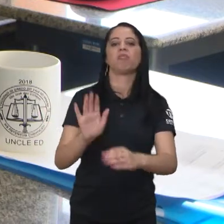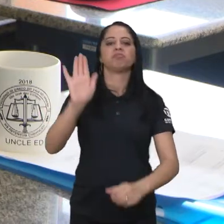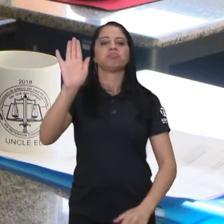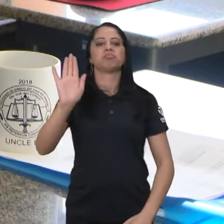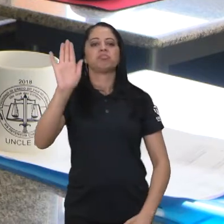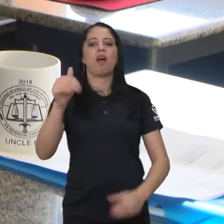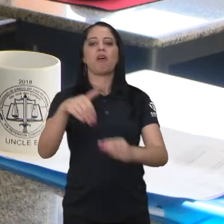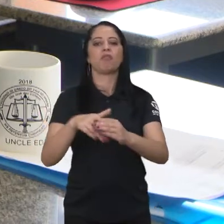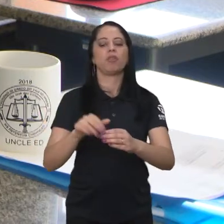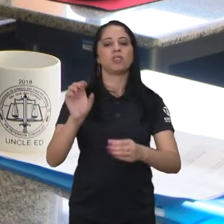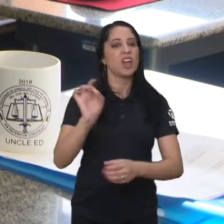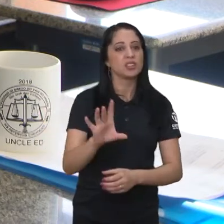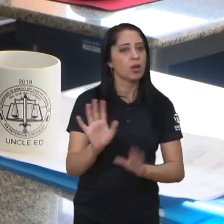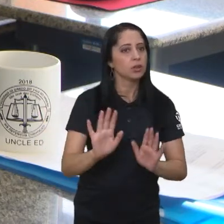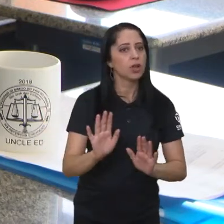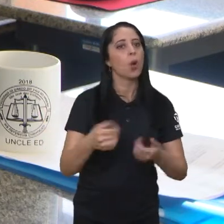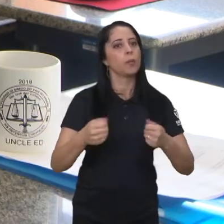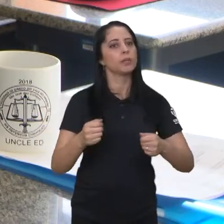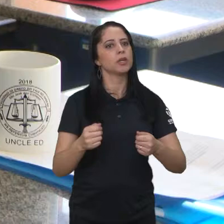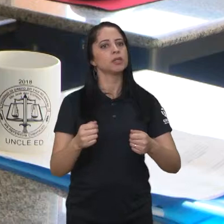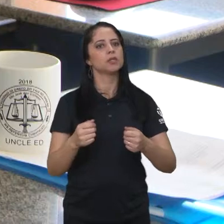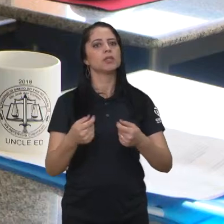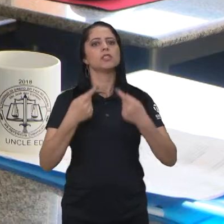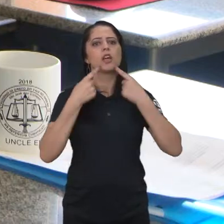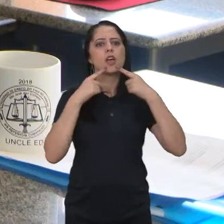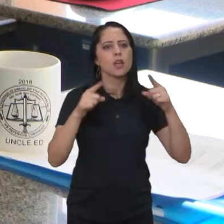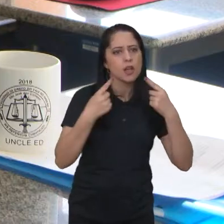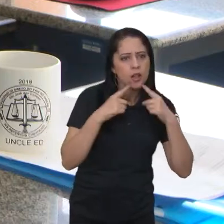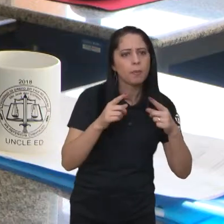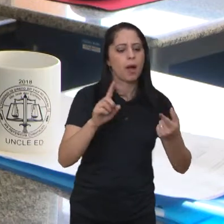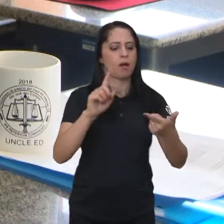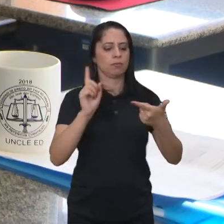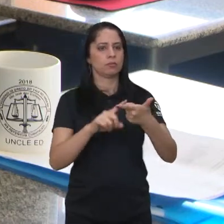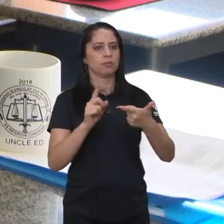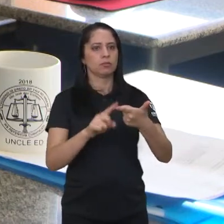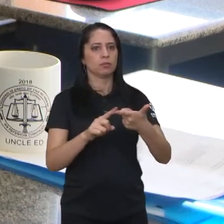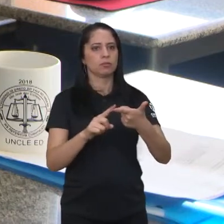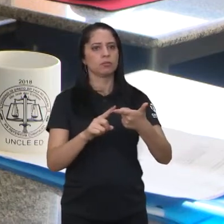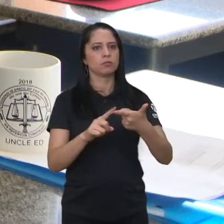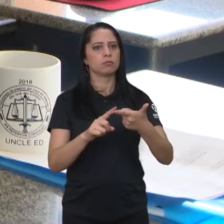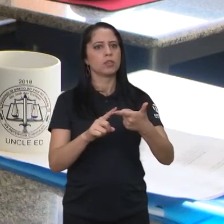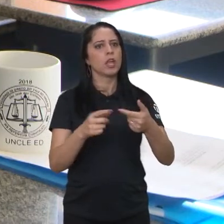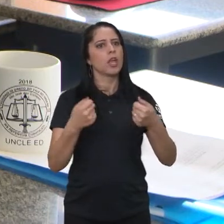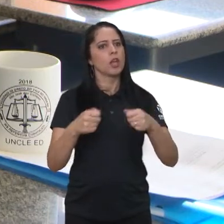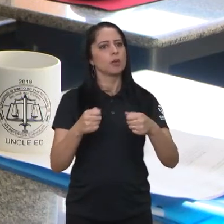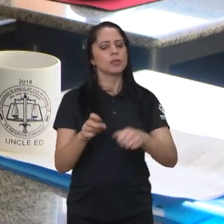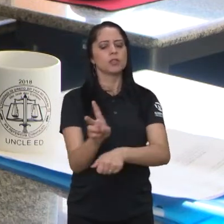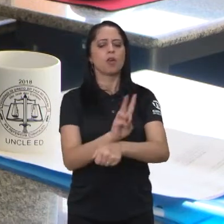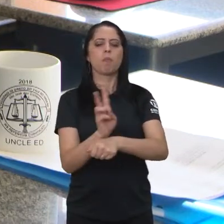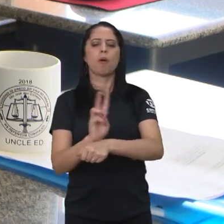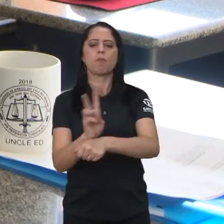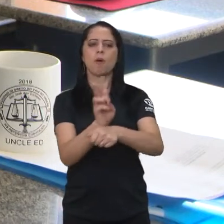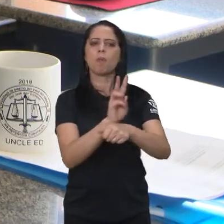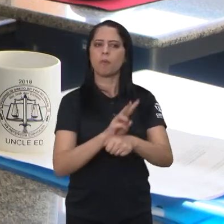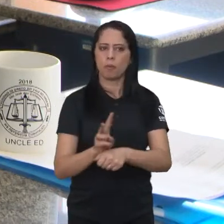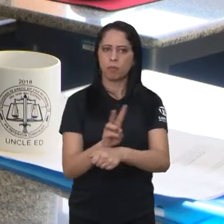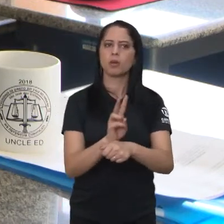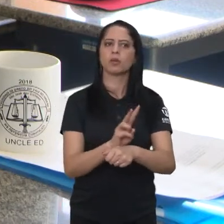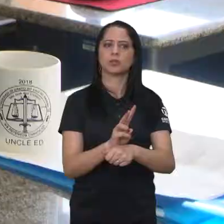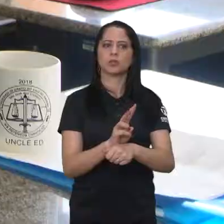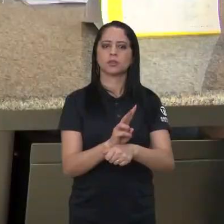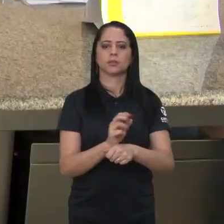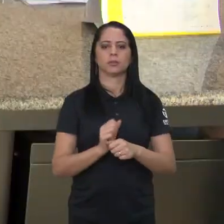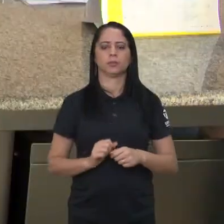membros do Legislativo, e não manter um contato íntimo para mantê-los enquanto nossos representantes fazendo aquilo